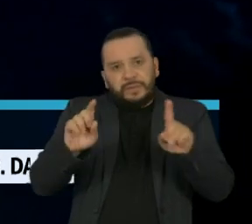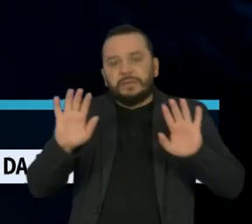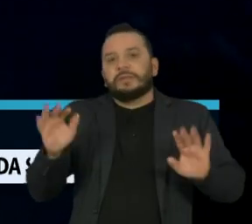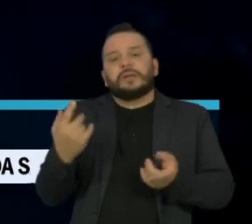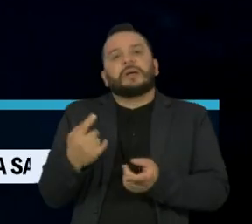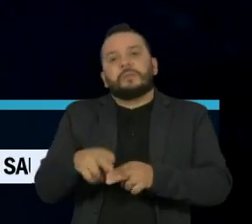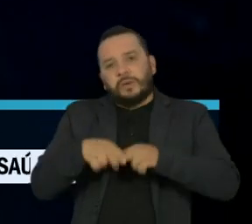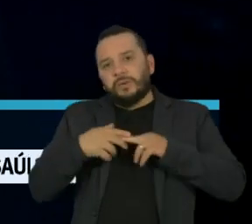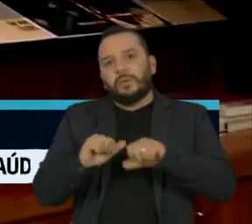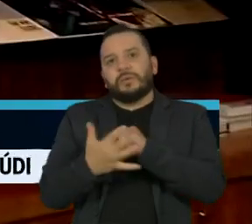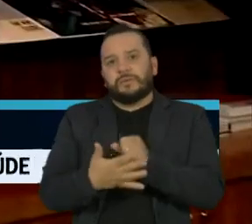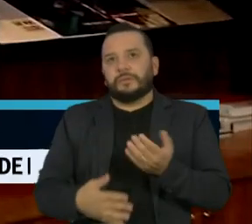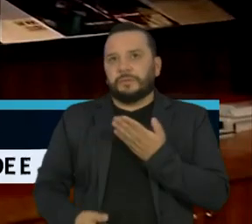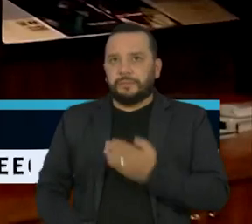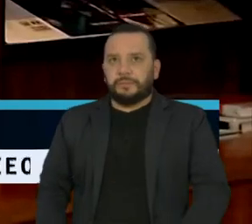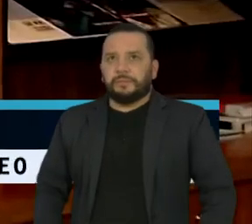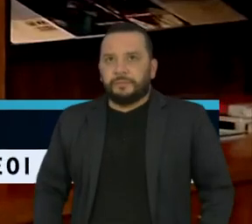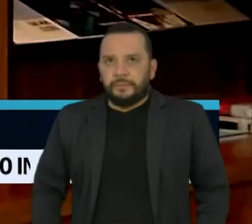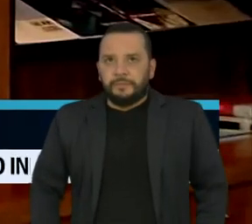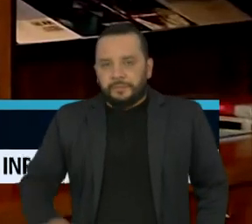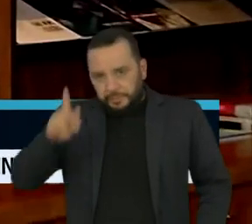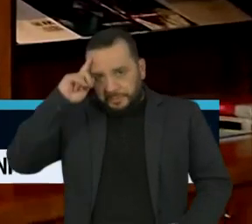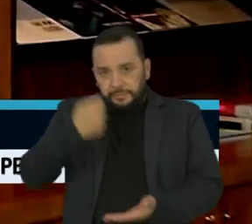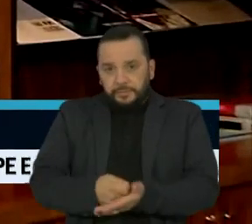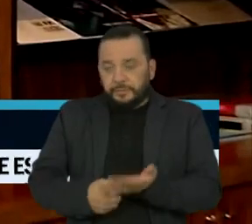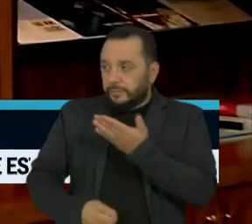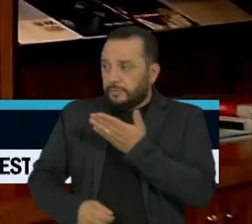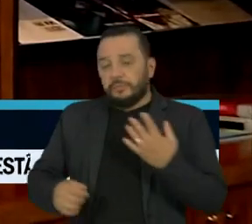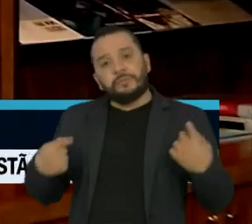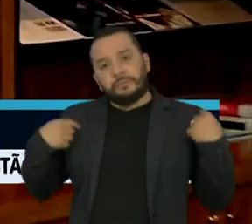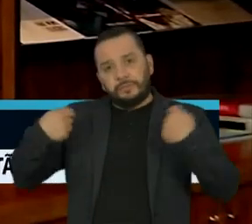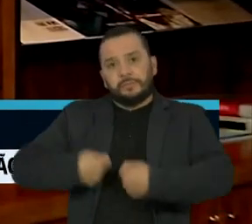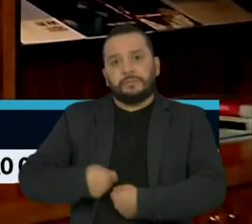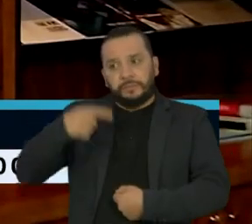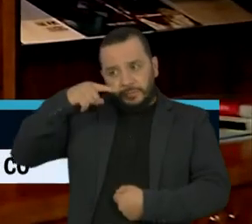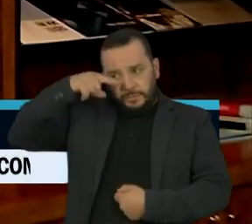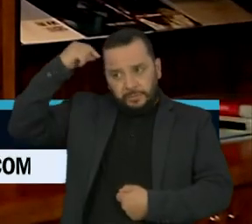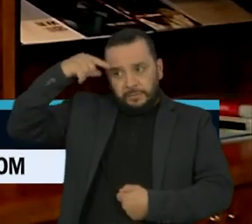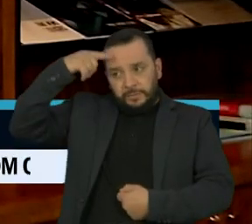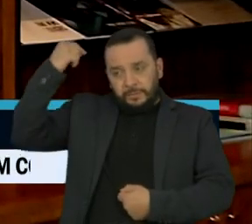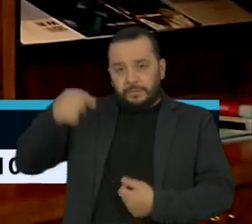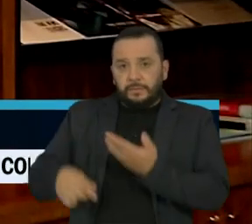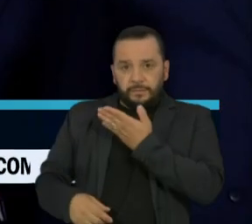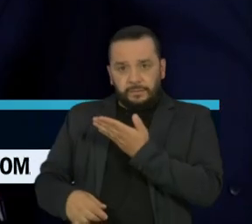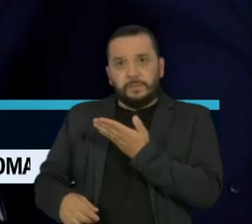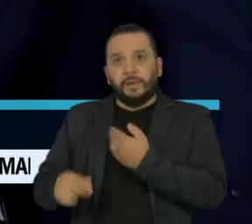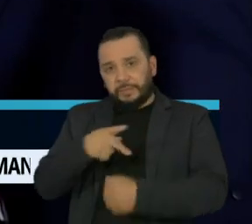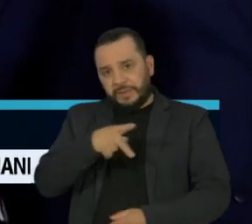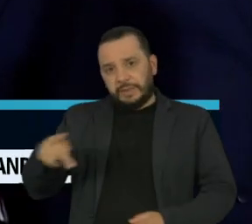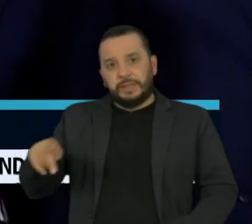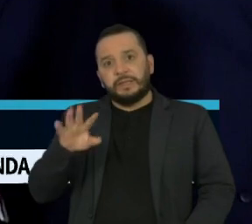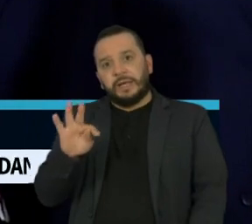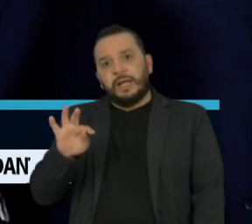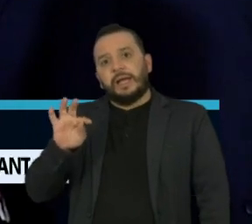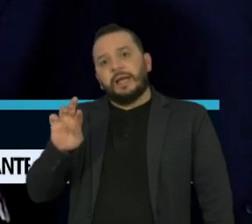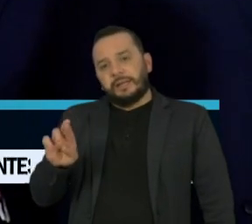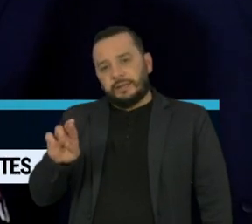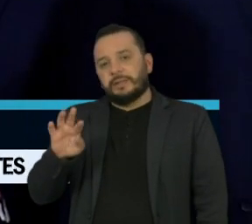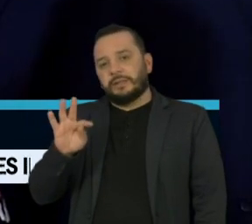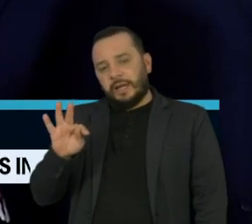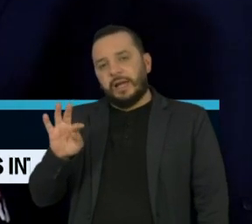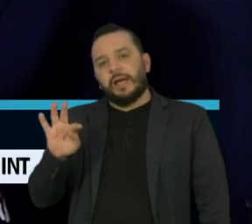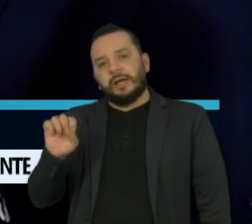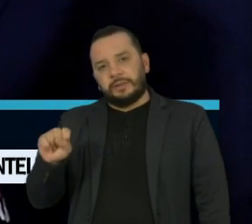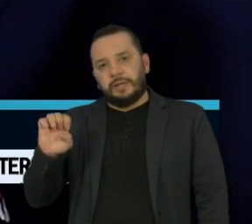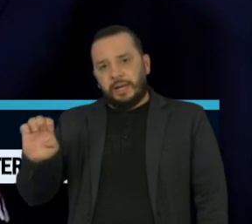do novo coronavírus. A decisão foi tomada pelo presidente do TSE, Luiz Roberto Barroso. O ministro seguiu as